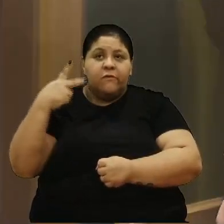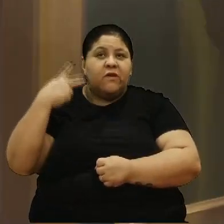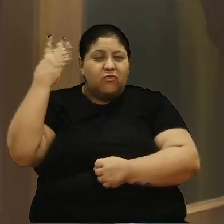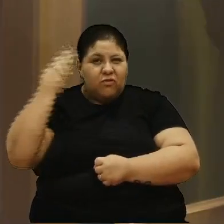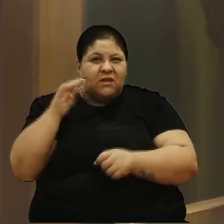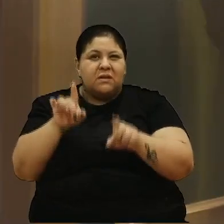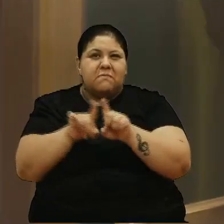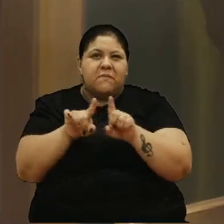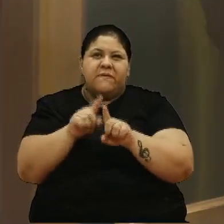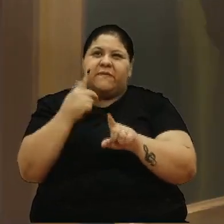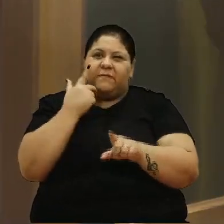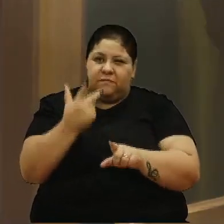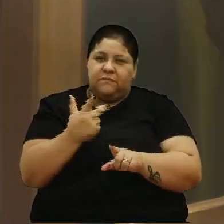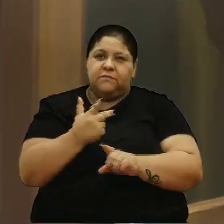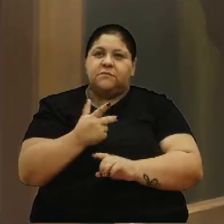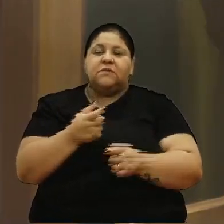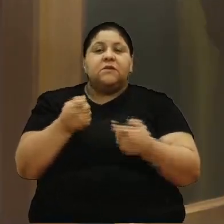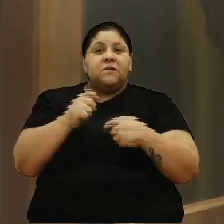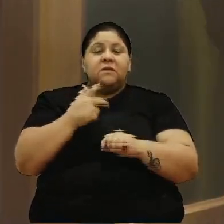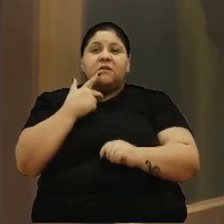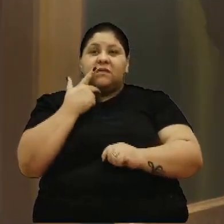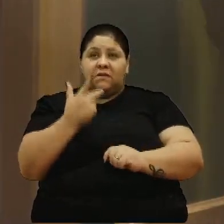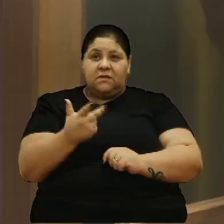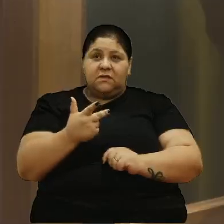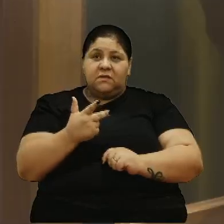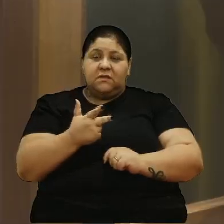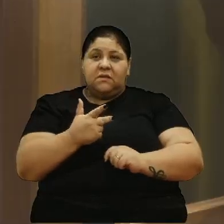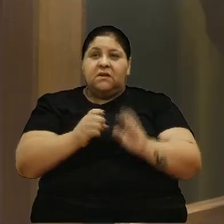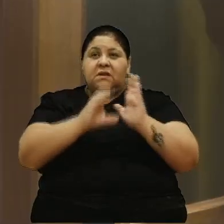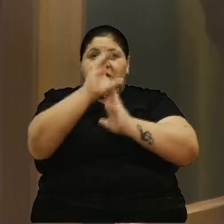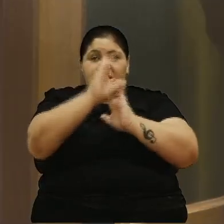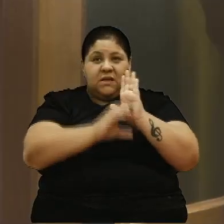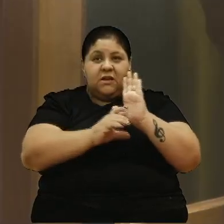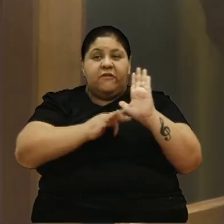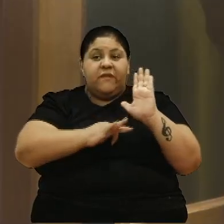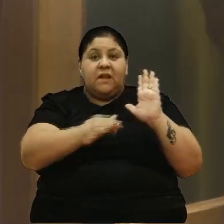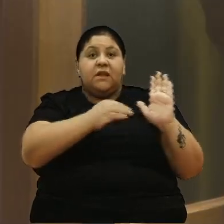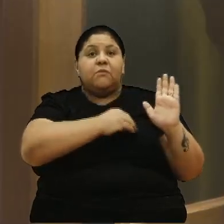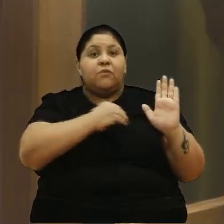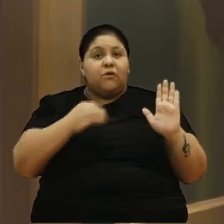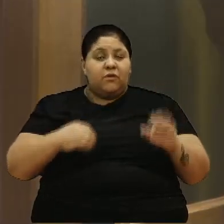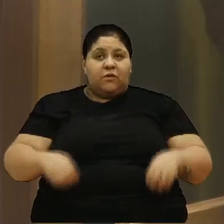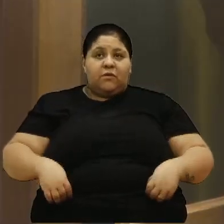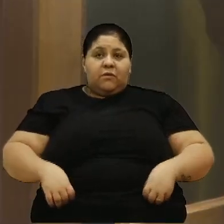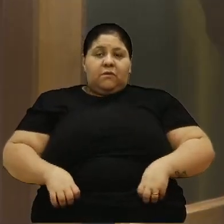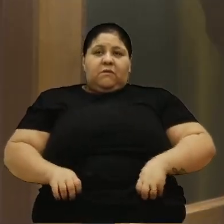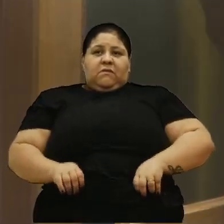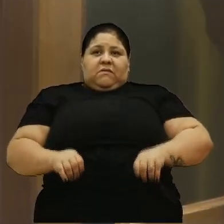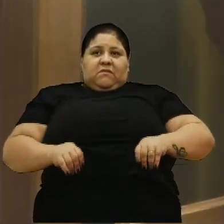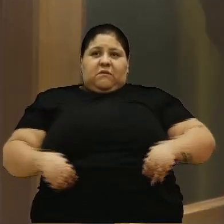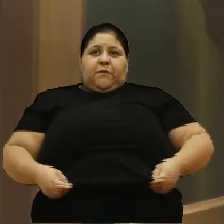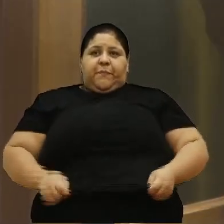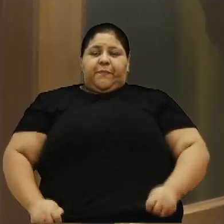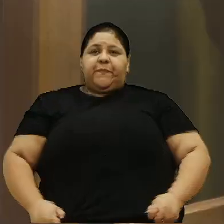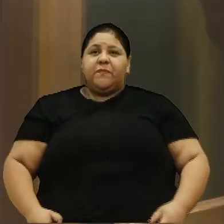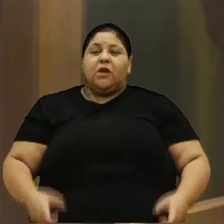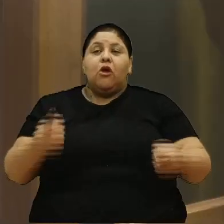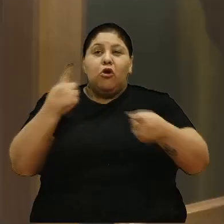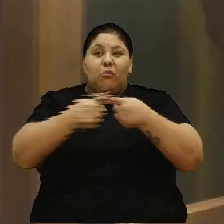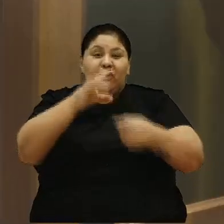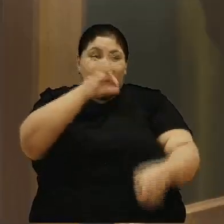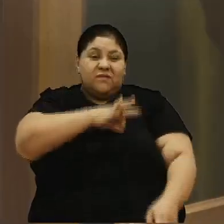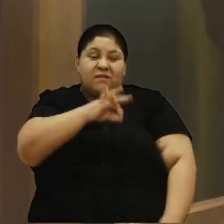isso agora há pouco. Precisamos falar também sobre carreiras federais para os médicos. Porque a carreira dos médicos está defasada, o salário está